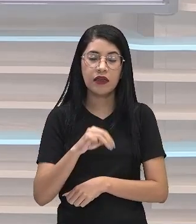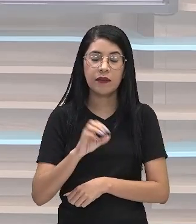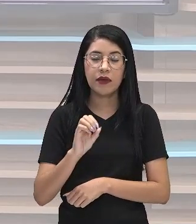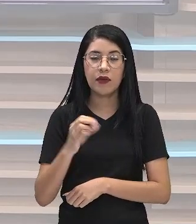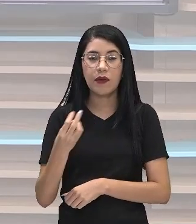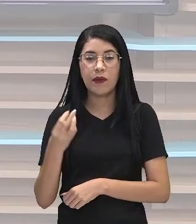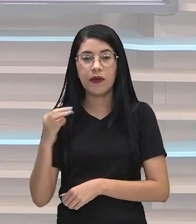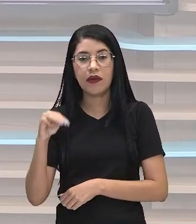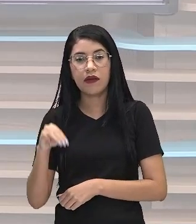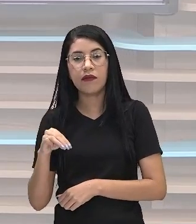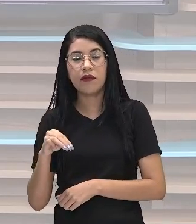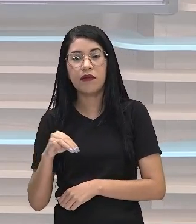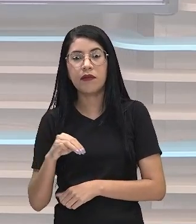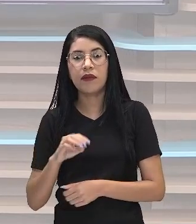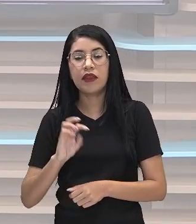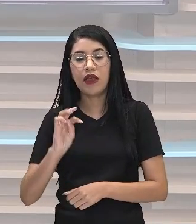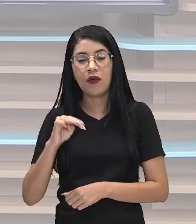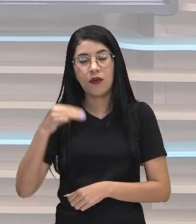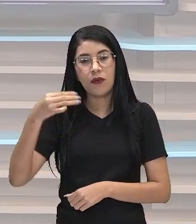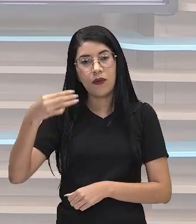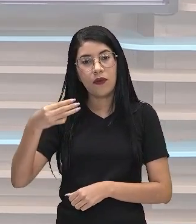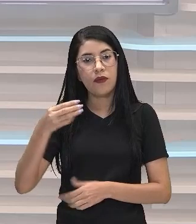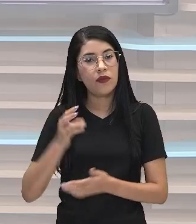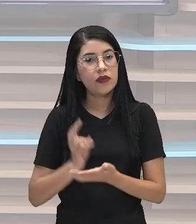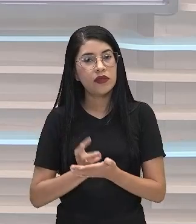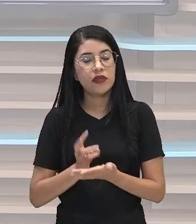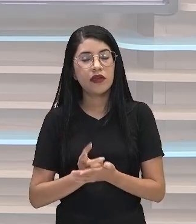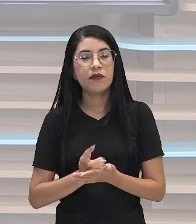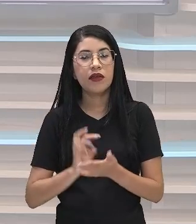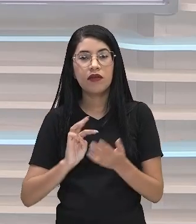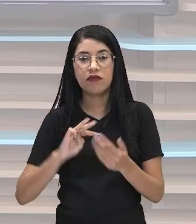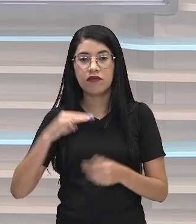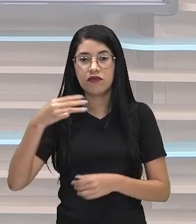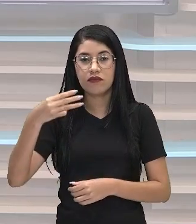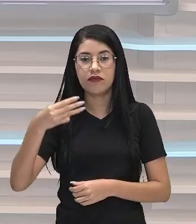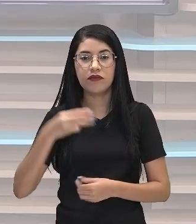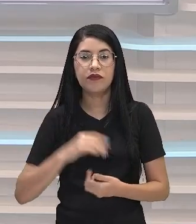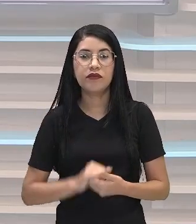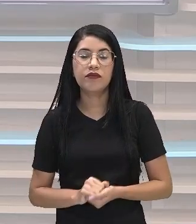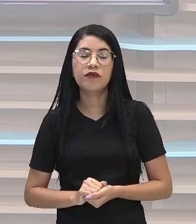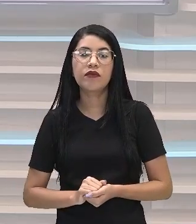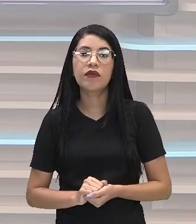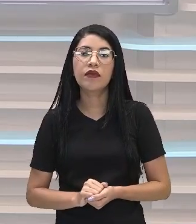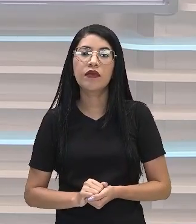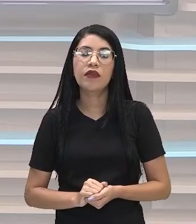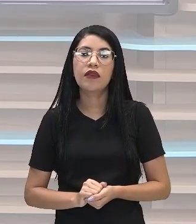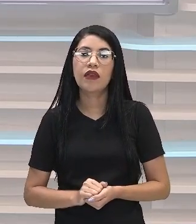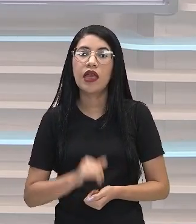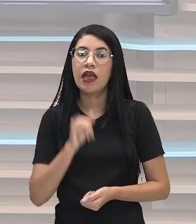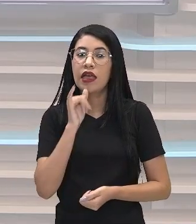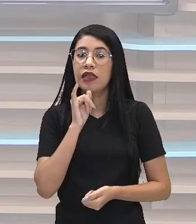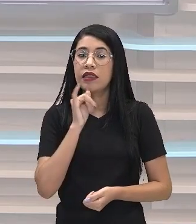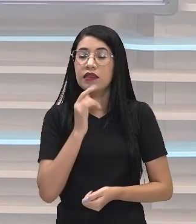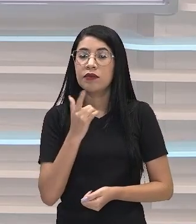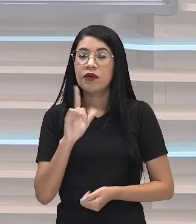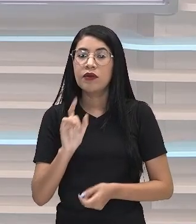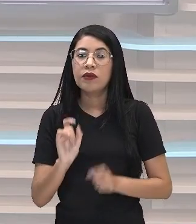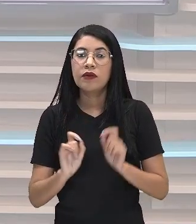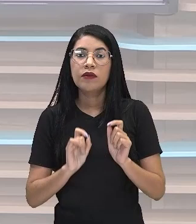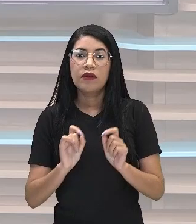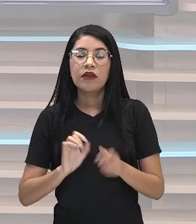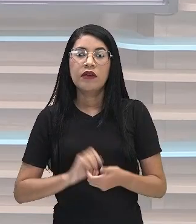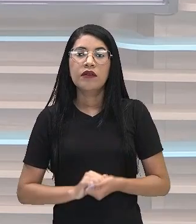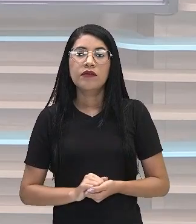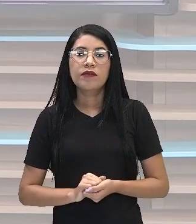problema elevada a 3, né, elevado ao cubo, certo? Mas aí também a gente vai ver um exemplo que não vai